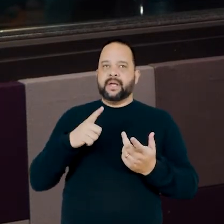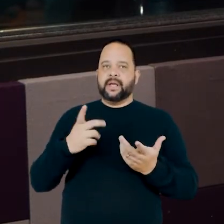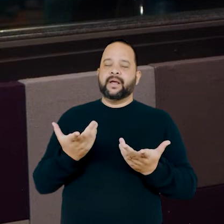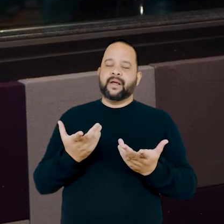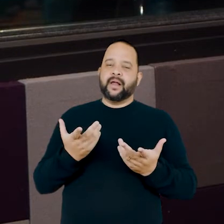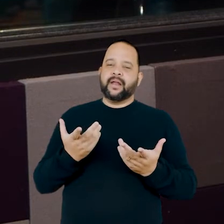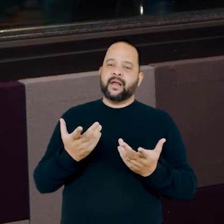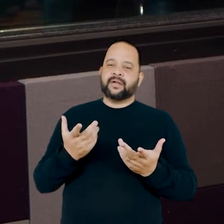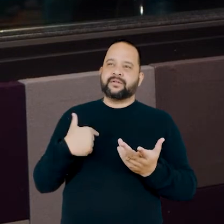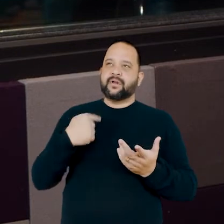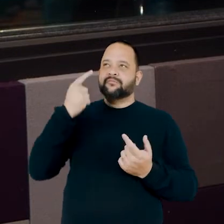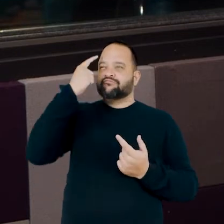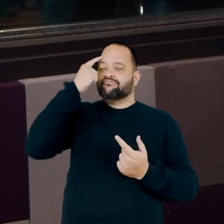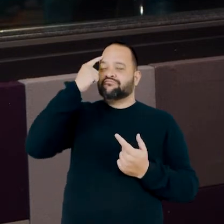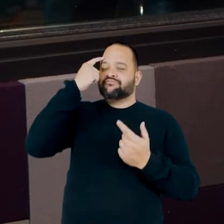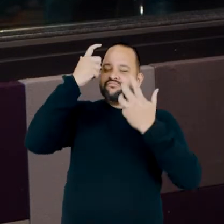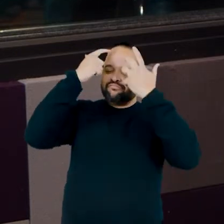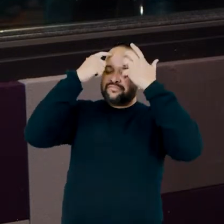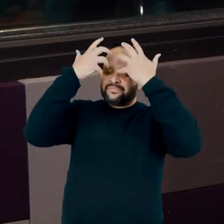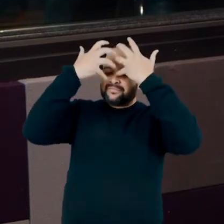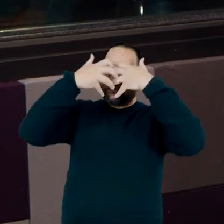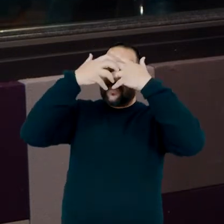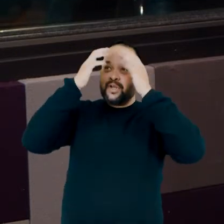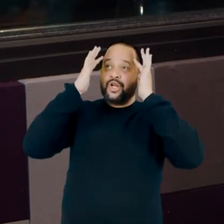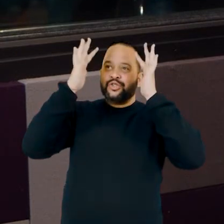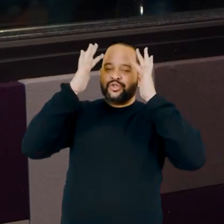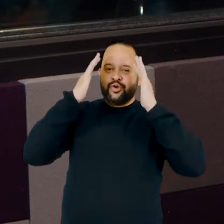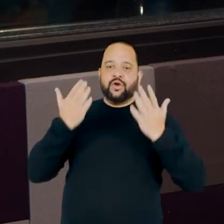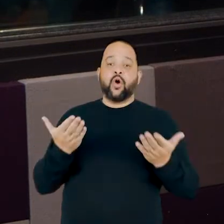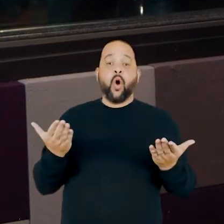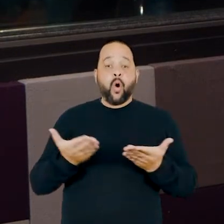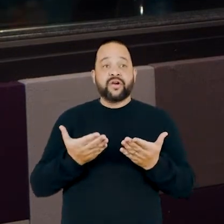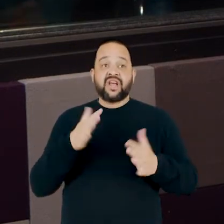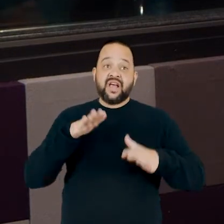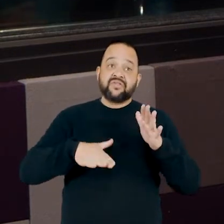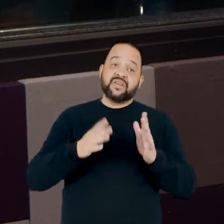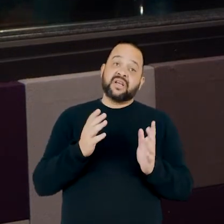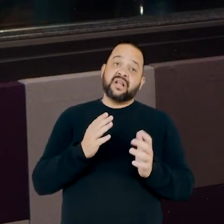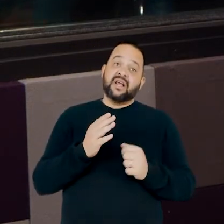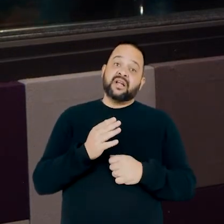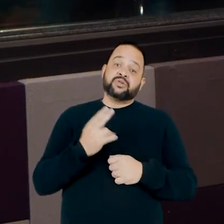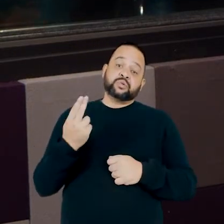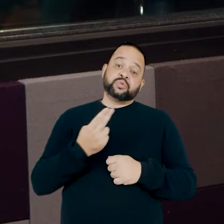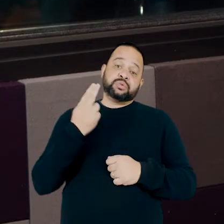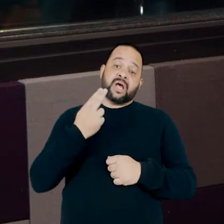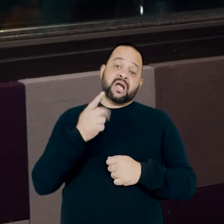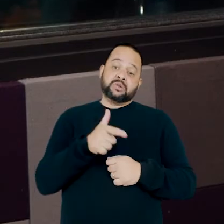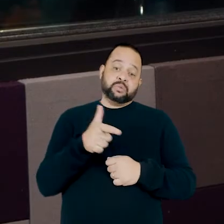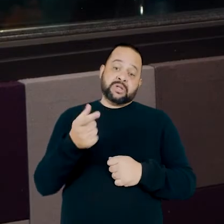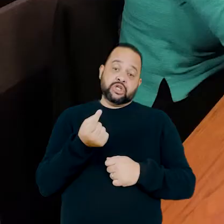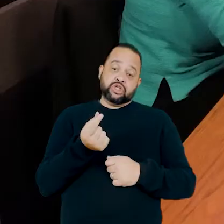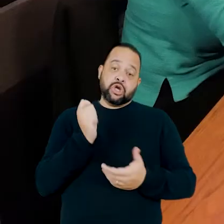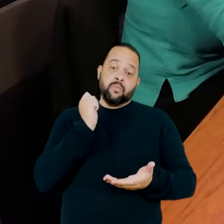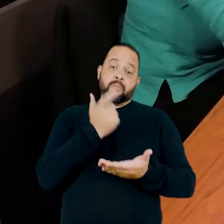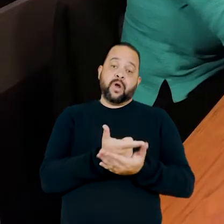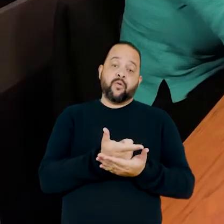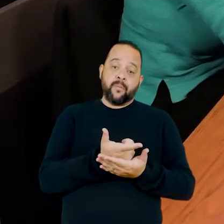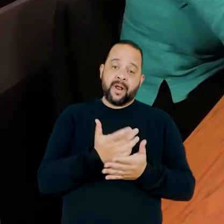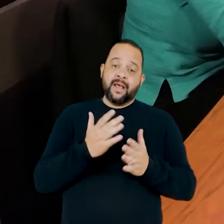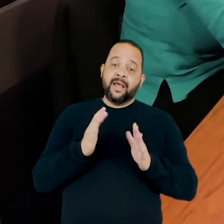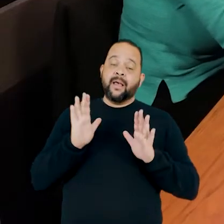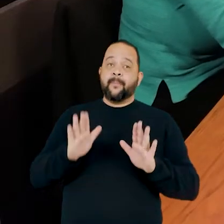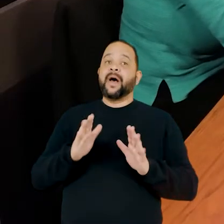sonho da pessoa, né? Porque a pessoa pode hoje não ter condição. Se bem que hoje tá muito mais fácil já adquirir. Mas ela não